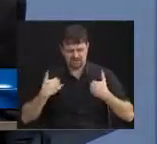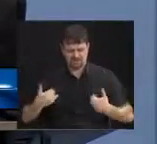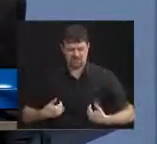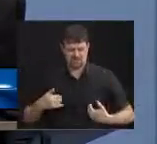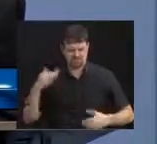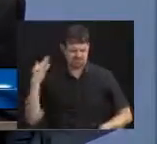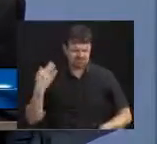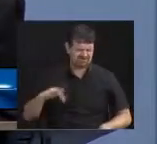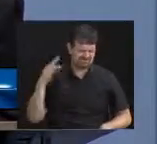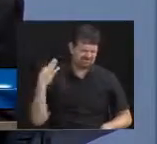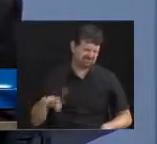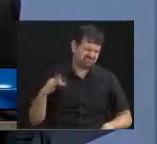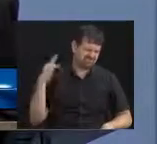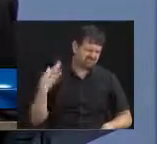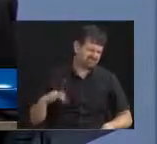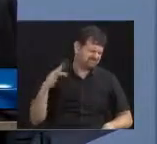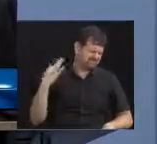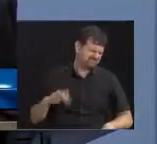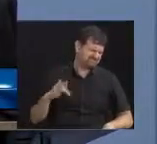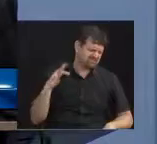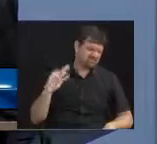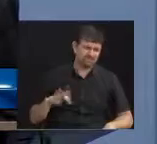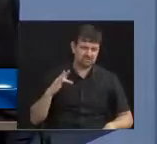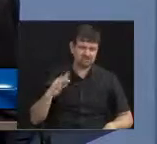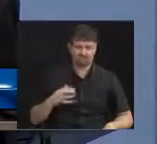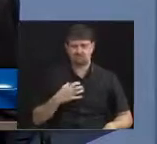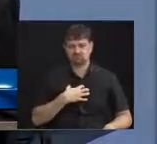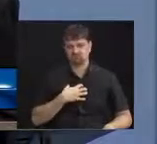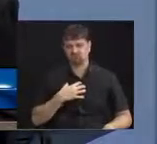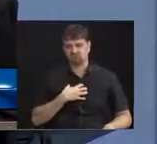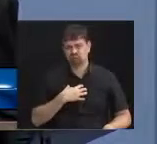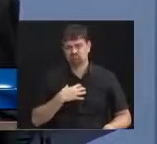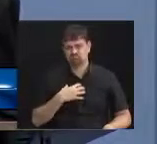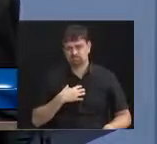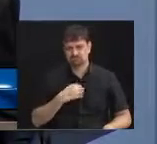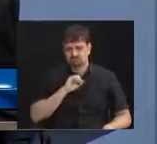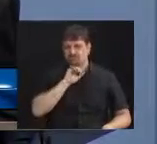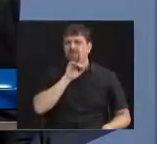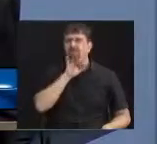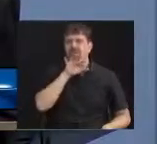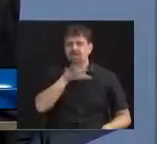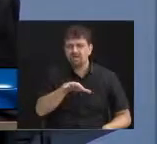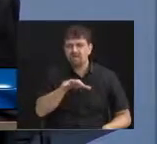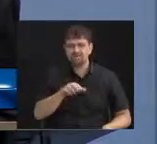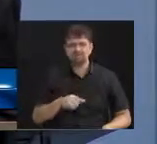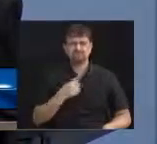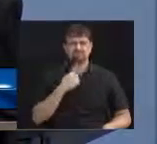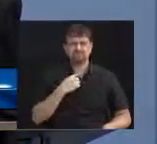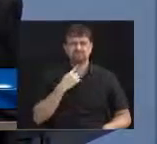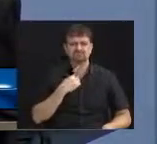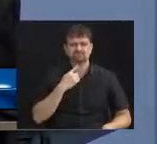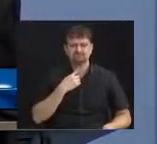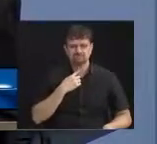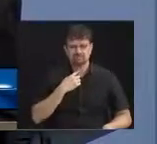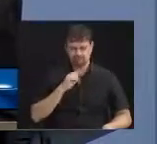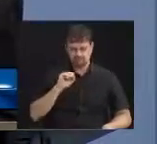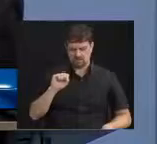Vermelho, mas tanta dor no corpo, ânsia de vômito, muita